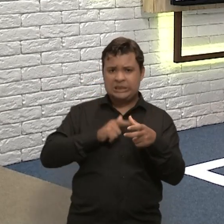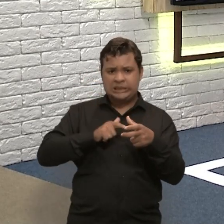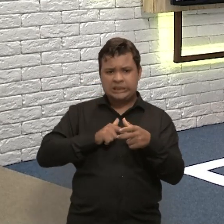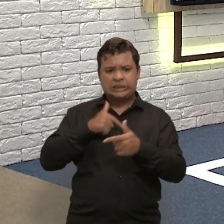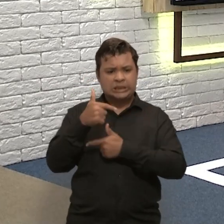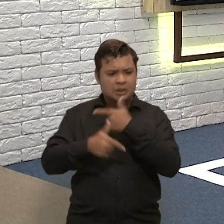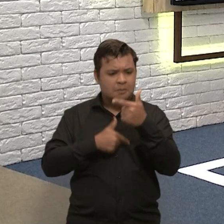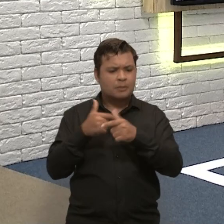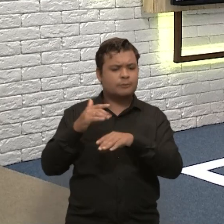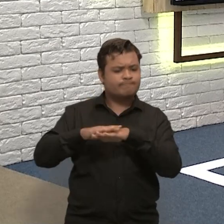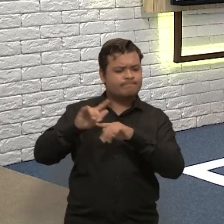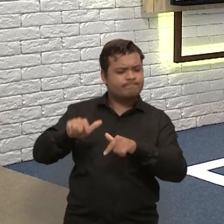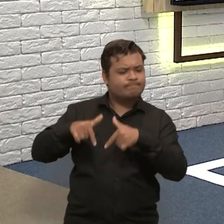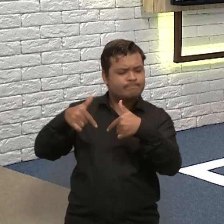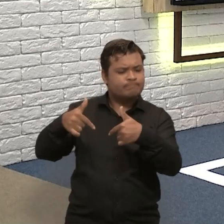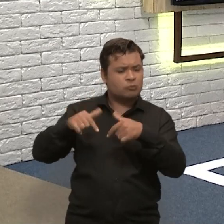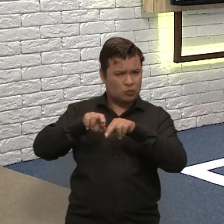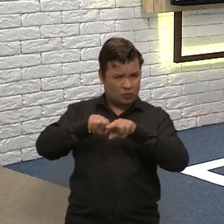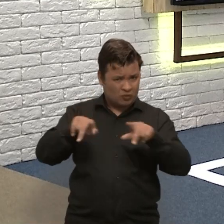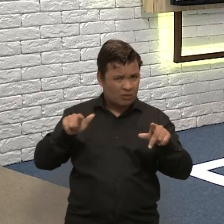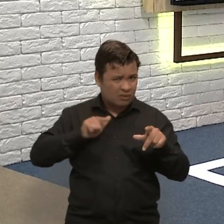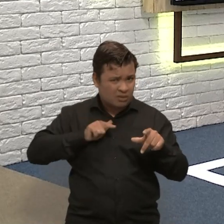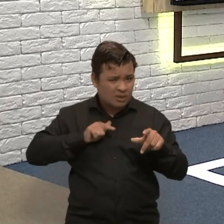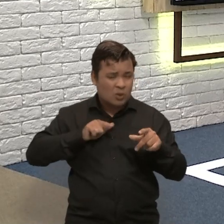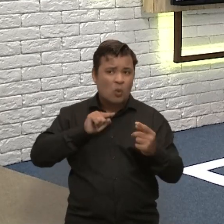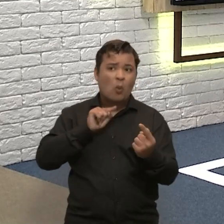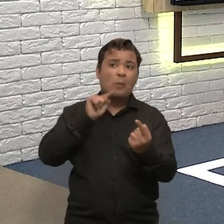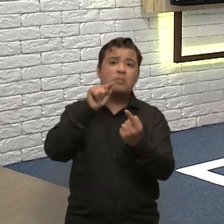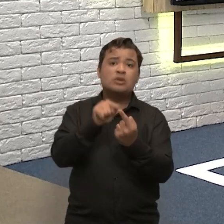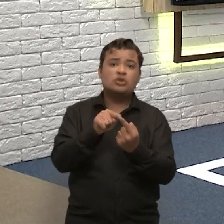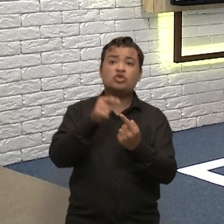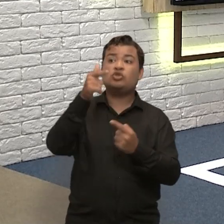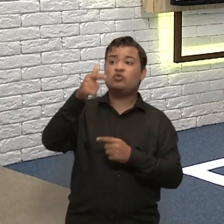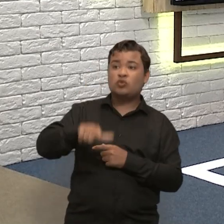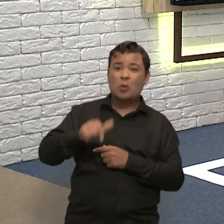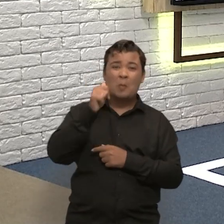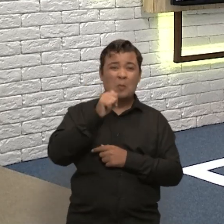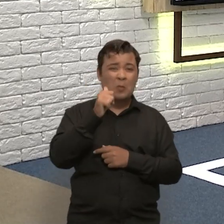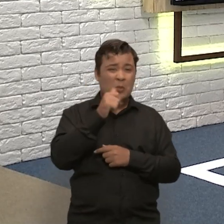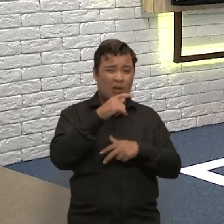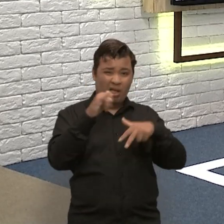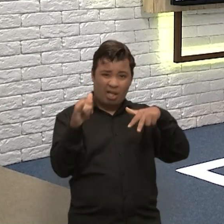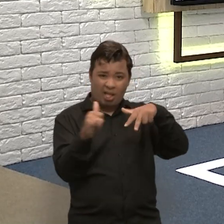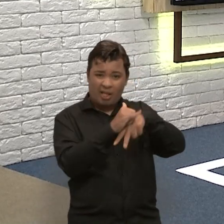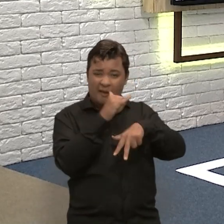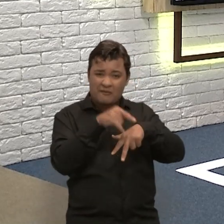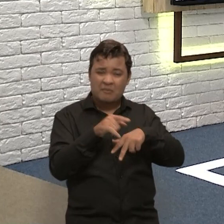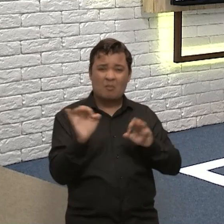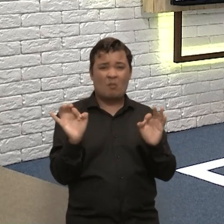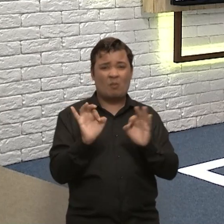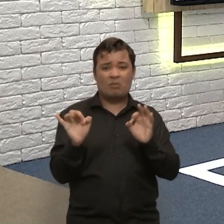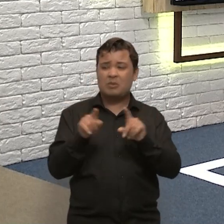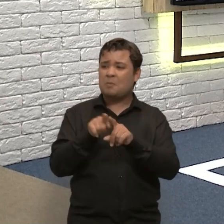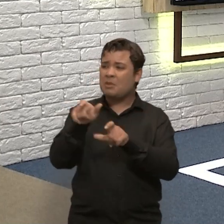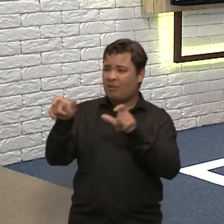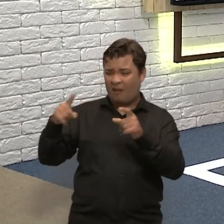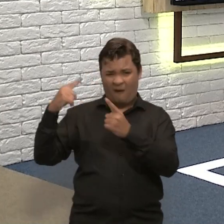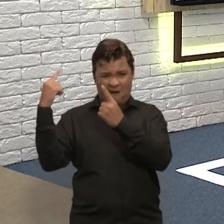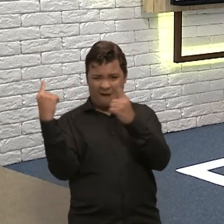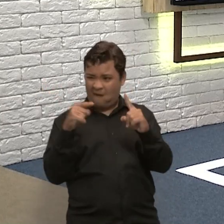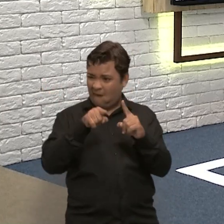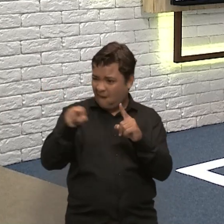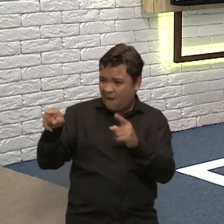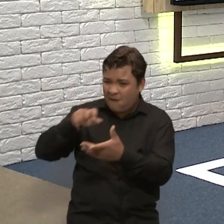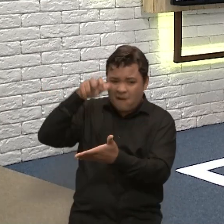ações, já há medidas para evitar que novos casos ocorram, para punir também os agressores?